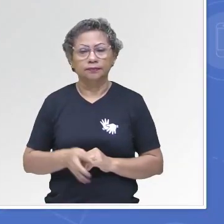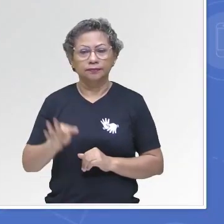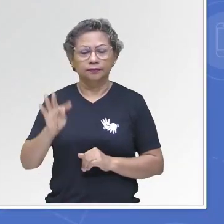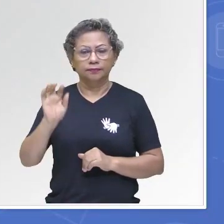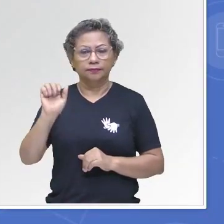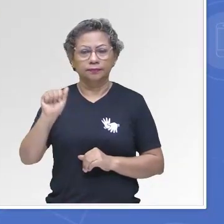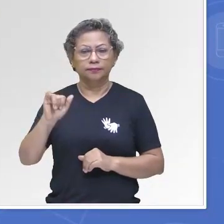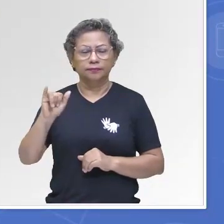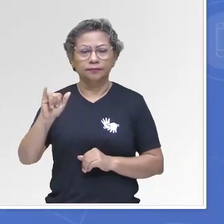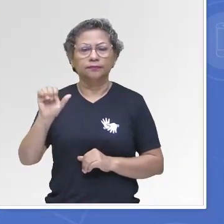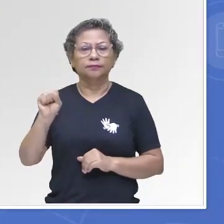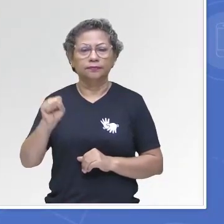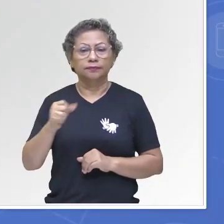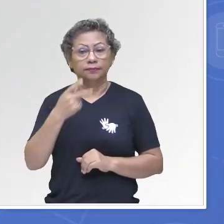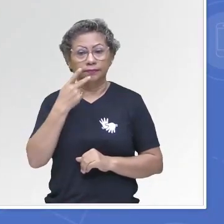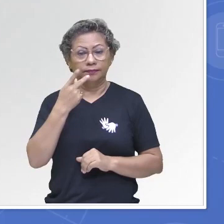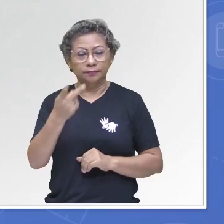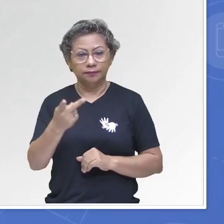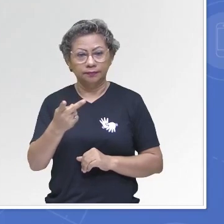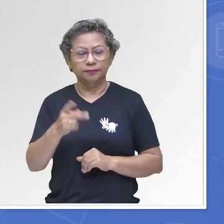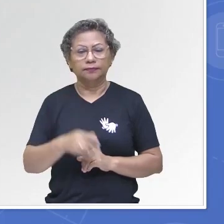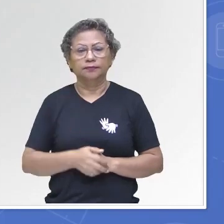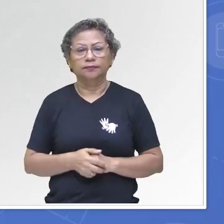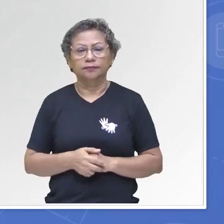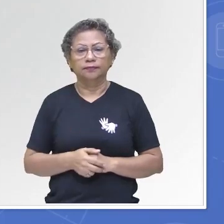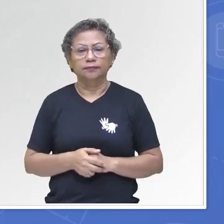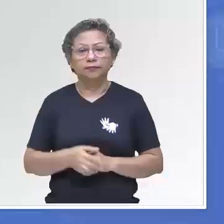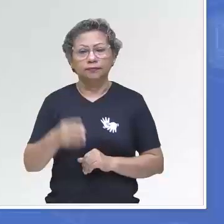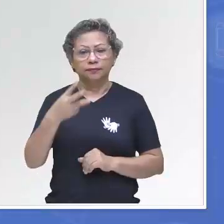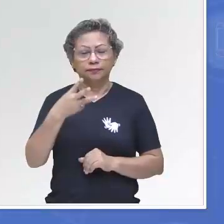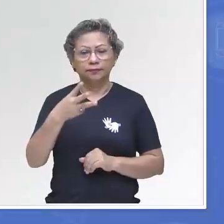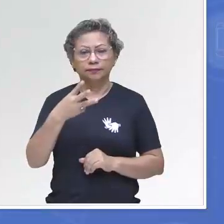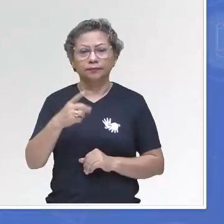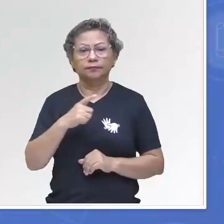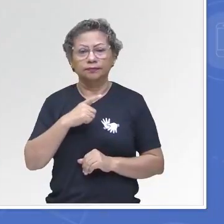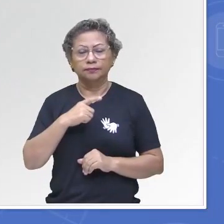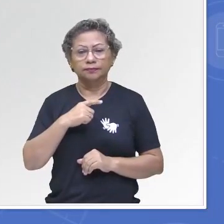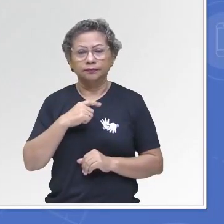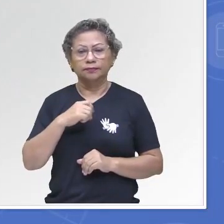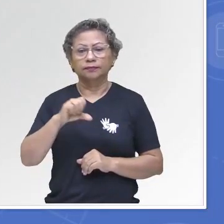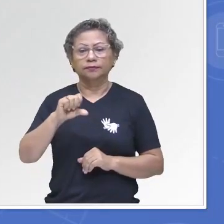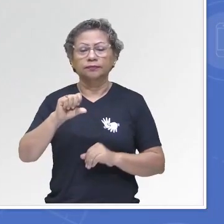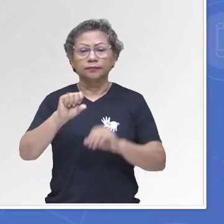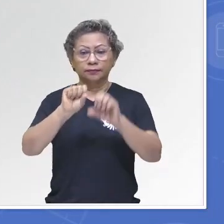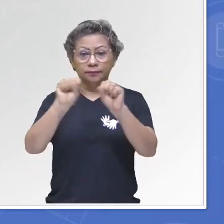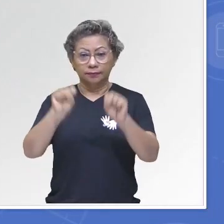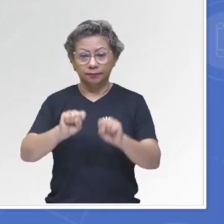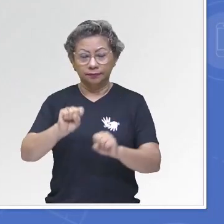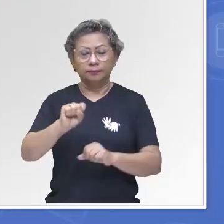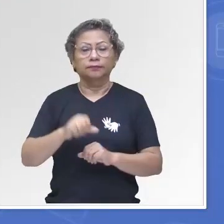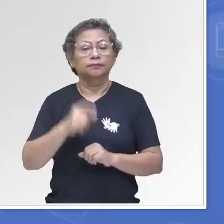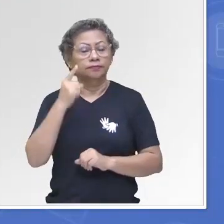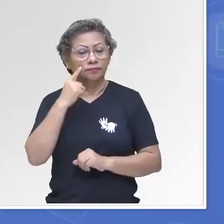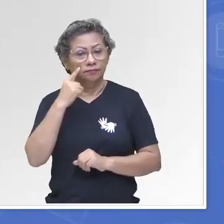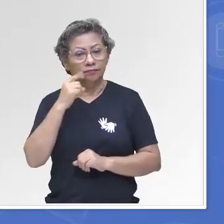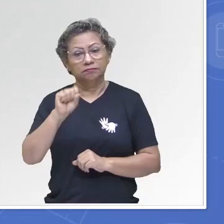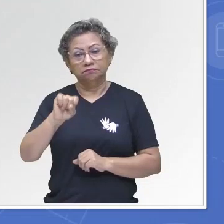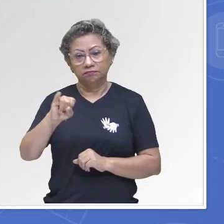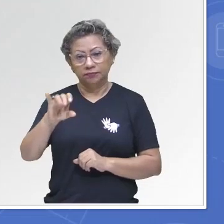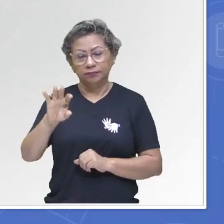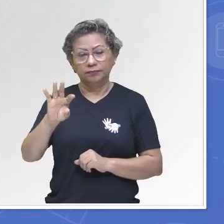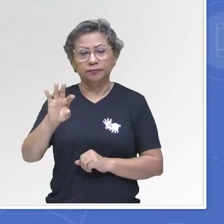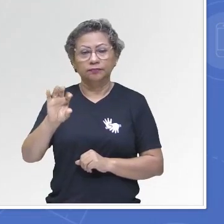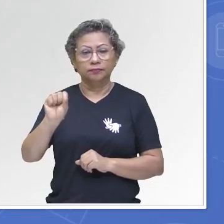Amanda, fala aí que na 3 nós temos uma sistemática. Olha só que legal, daqui a pouco a gente vai conferir,